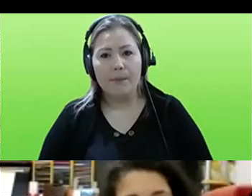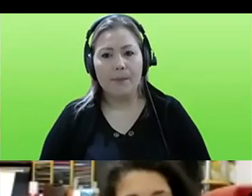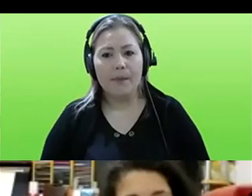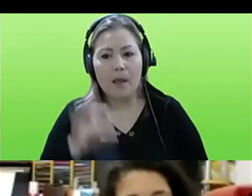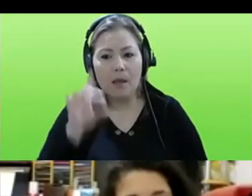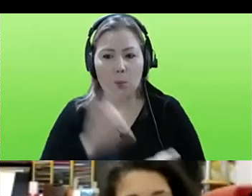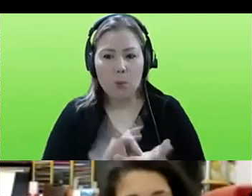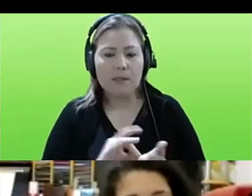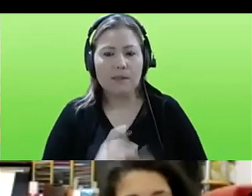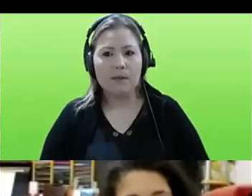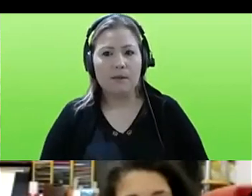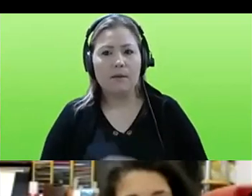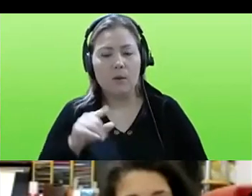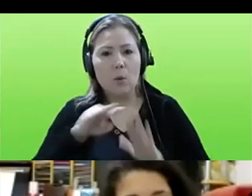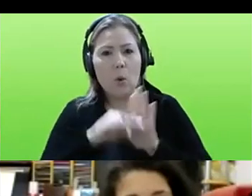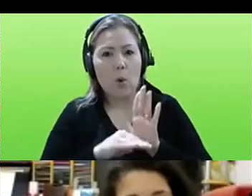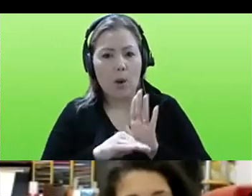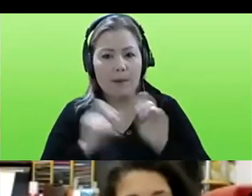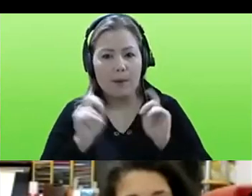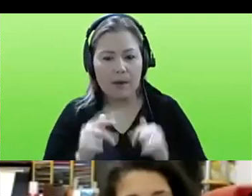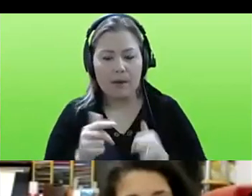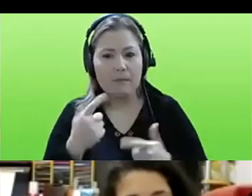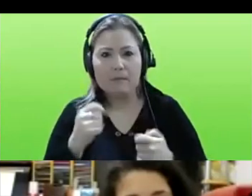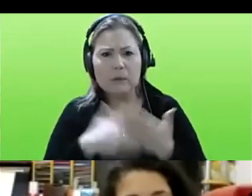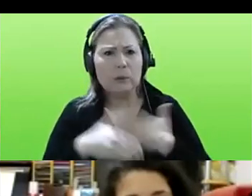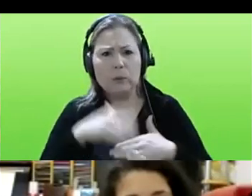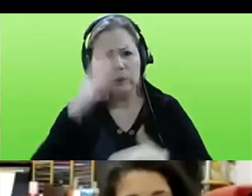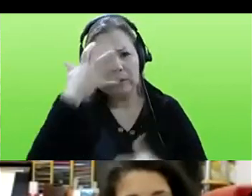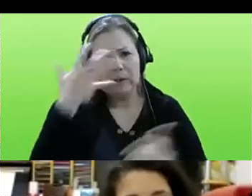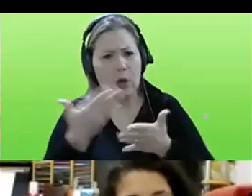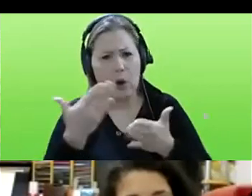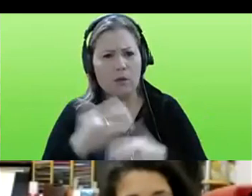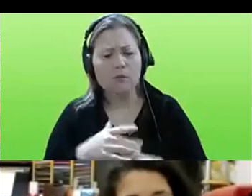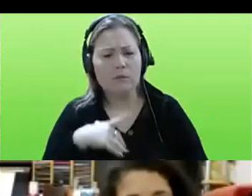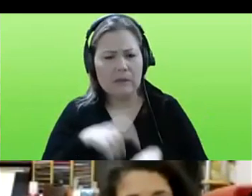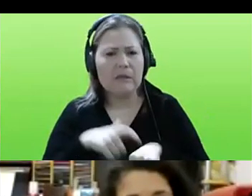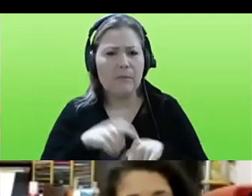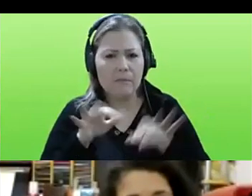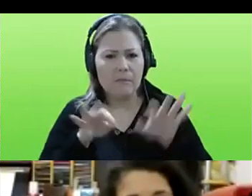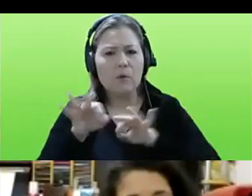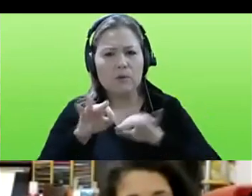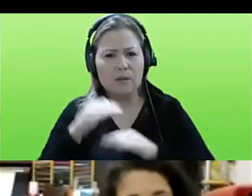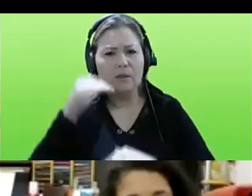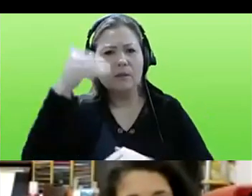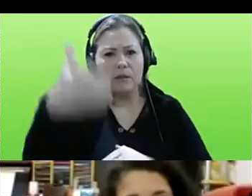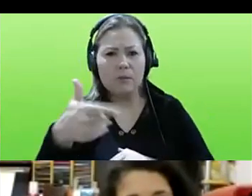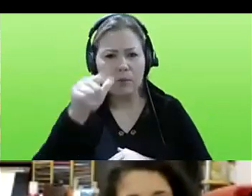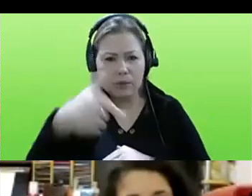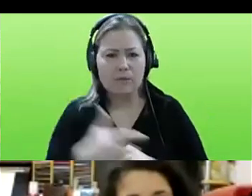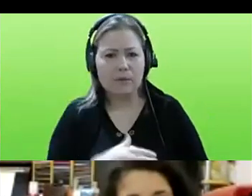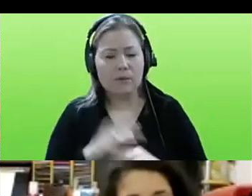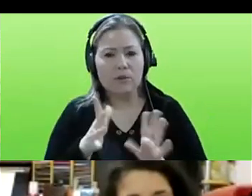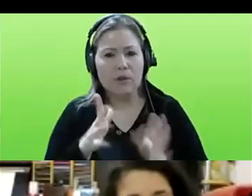atualizar esse cronograma, certo? Não tem que ser tudo decidido agora, não é? Temos tempo pela frente, já ficamos